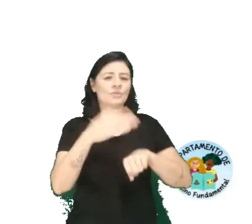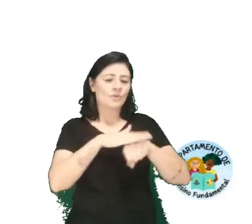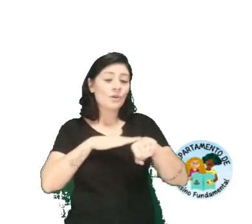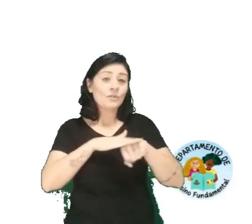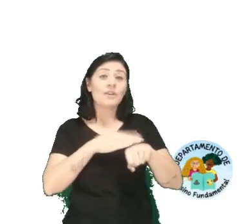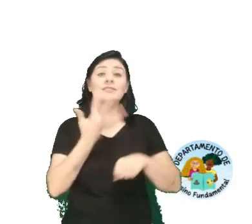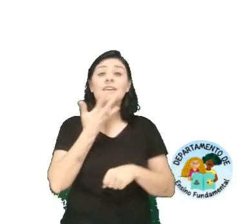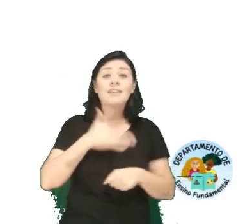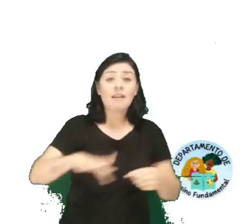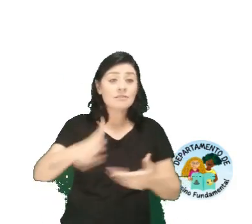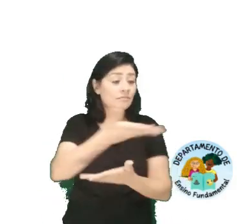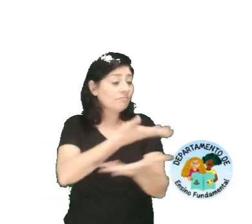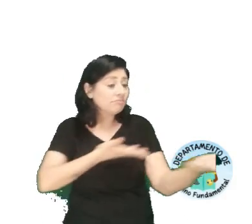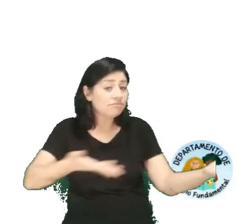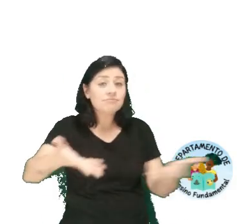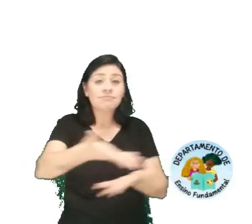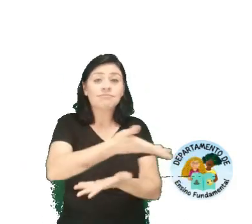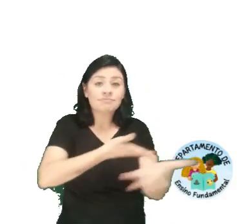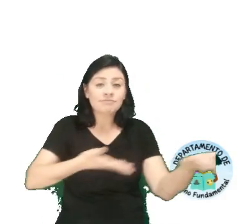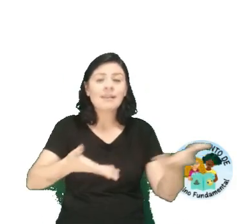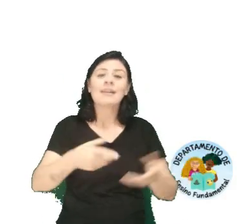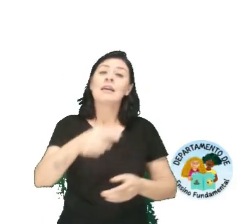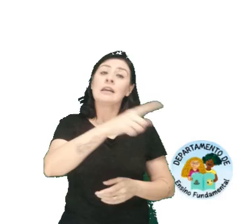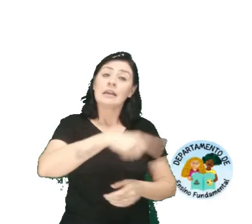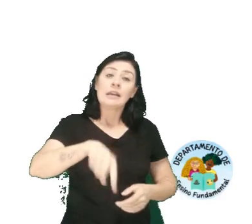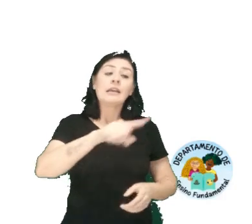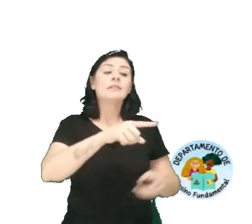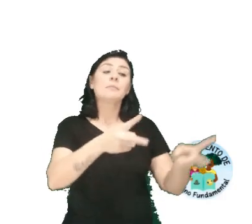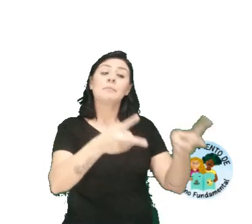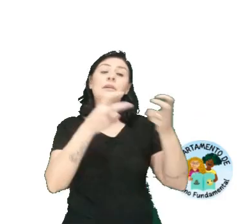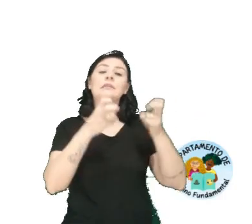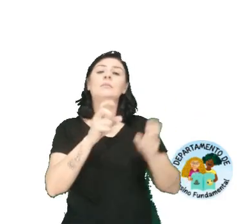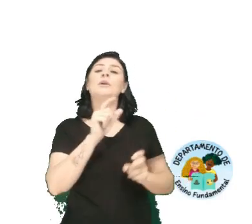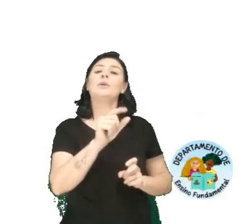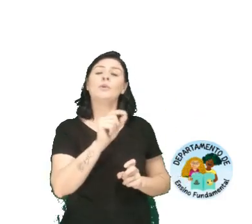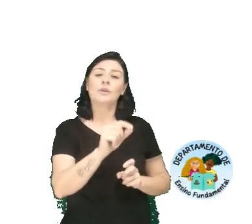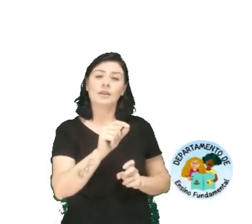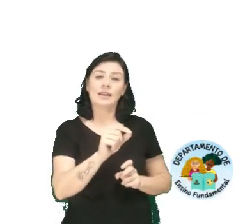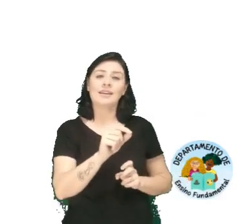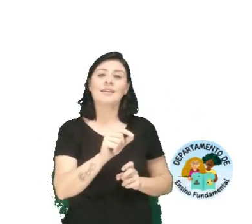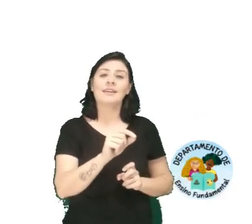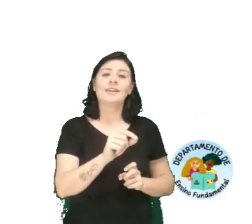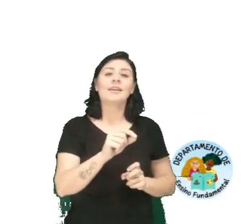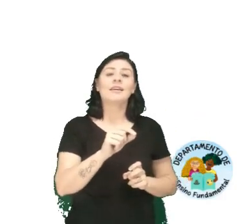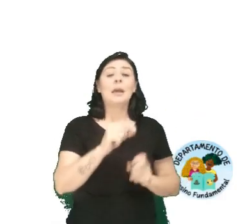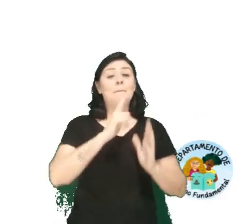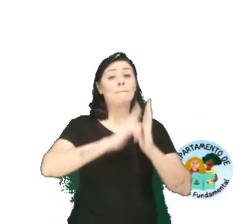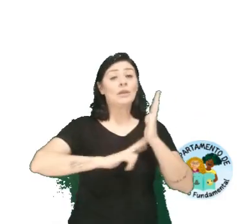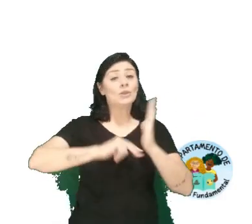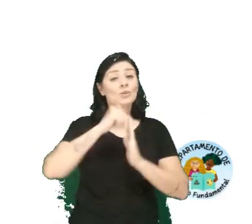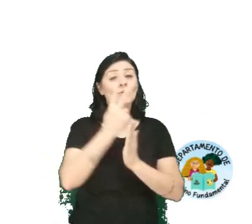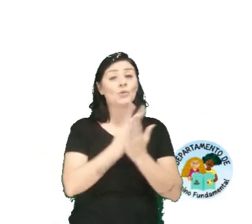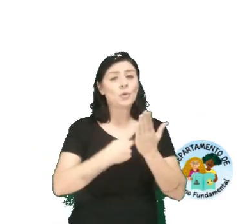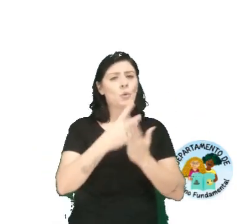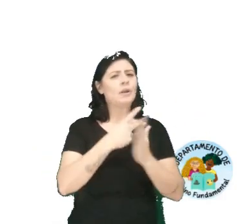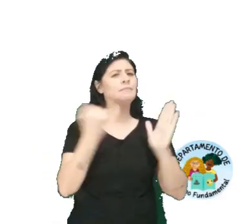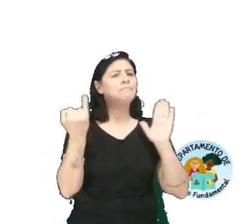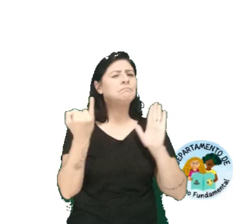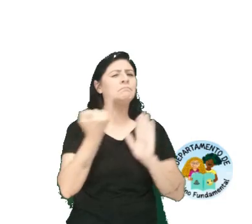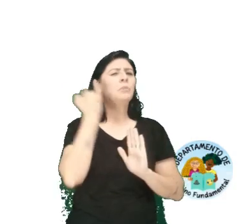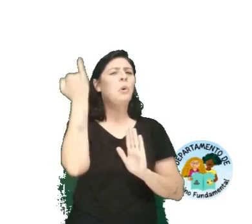as crianças, elas puderam perceber, né, que a pintura ela é uma marca muito importante